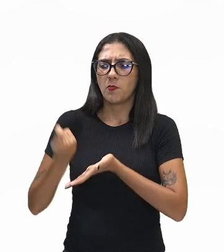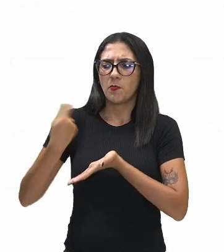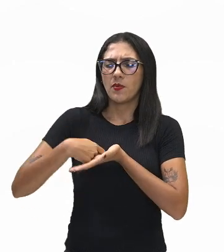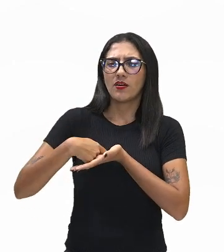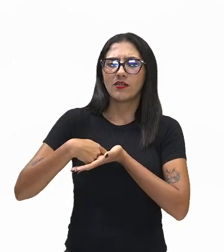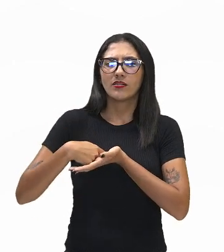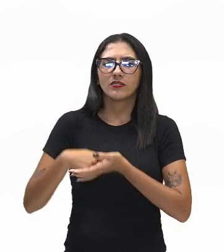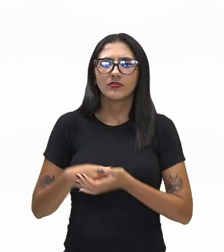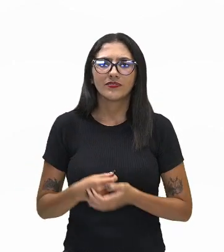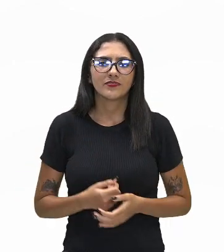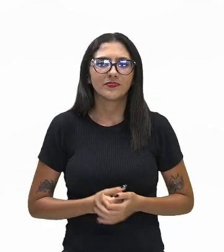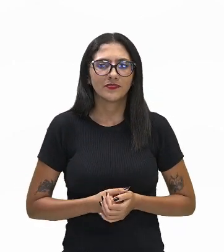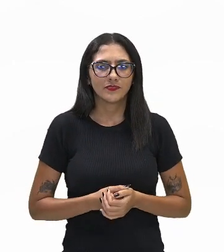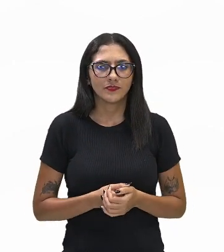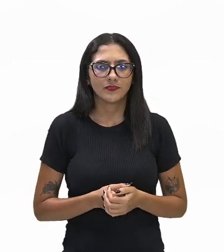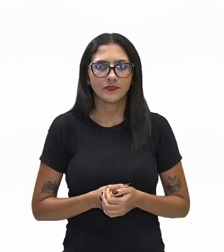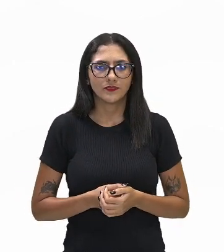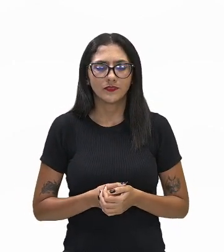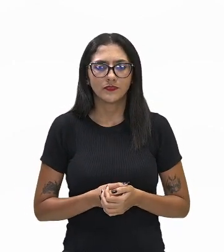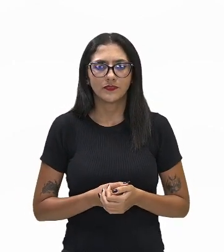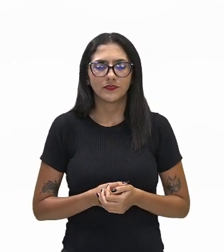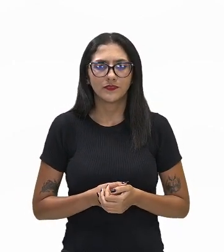está fazendo uma